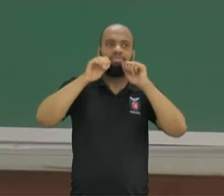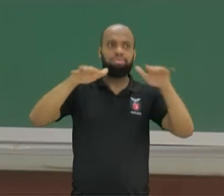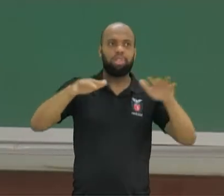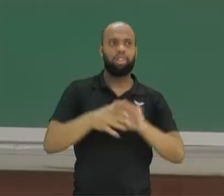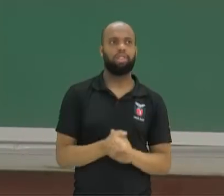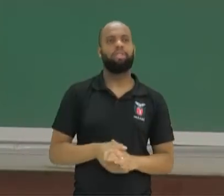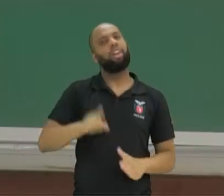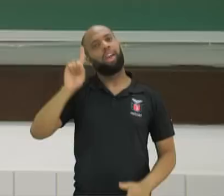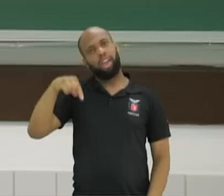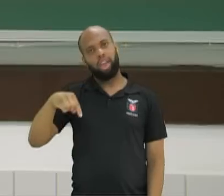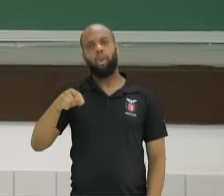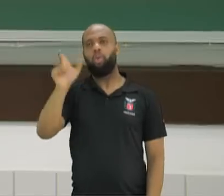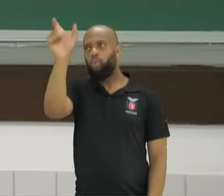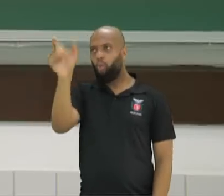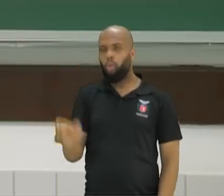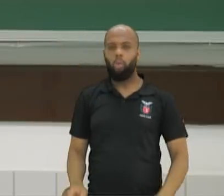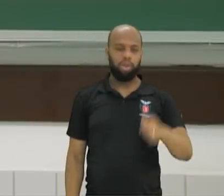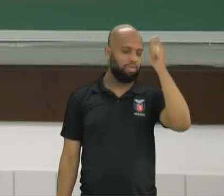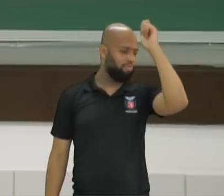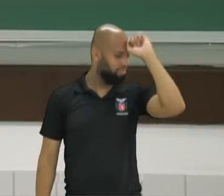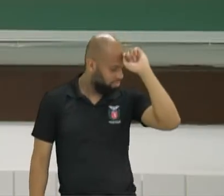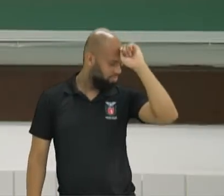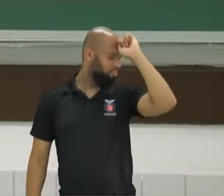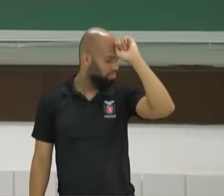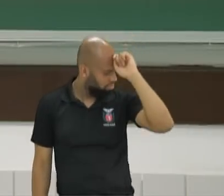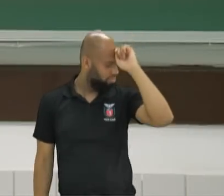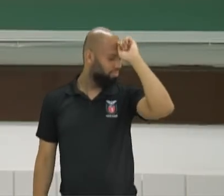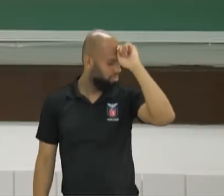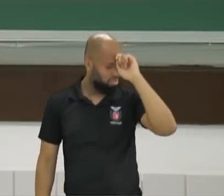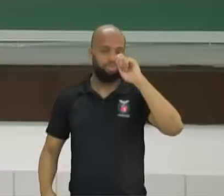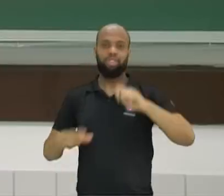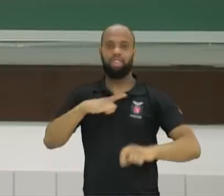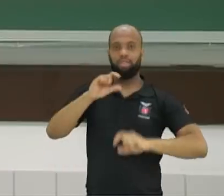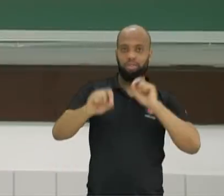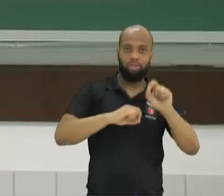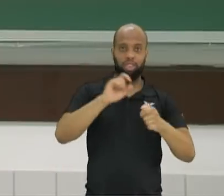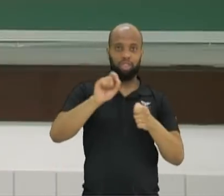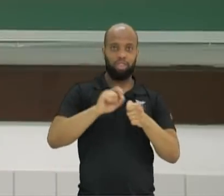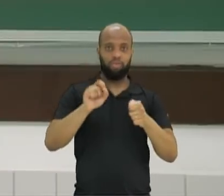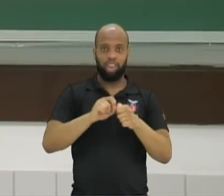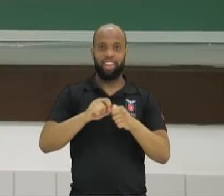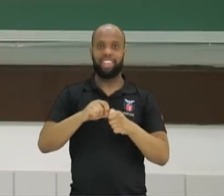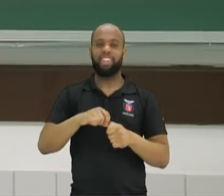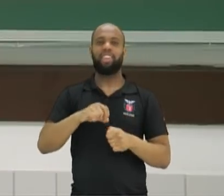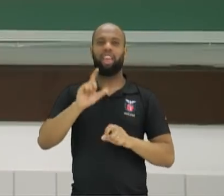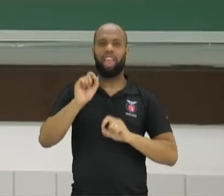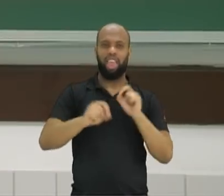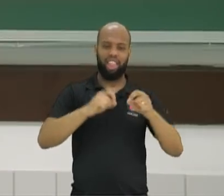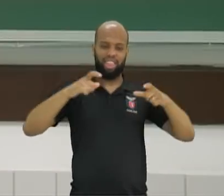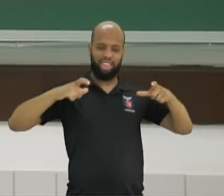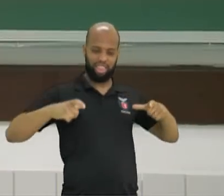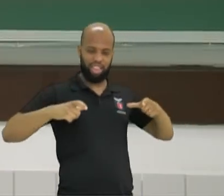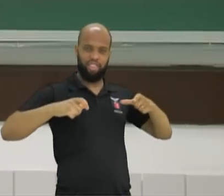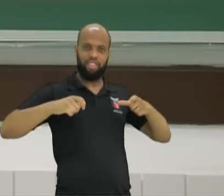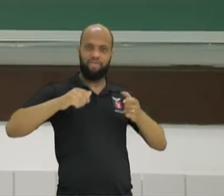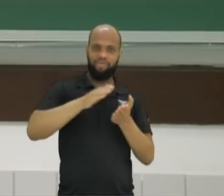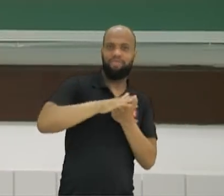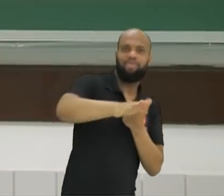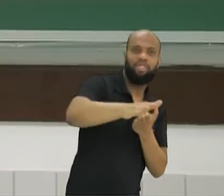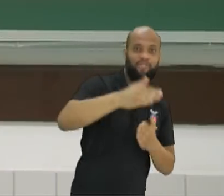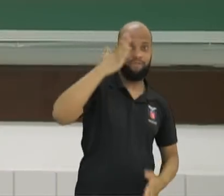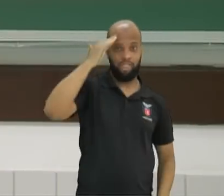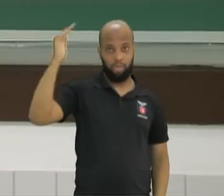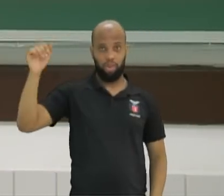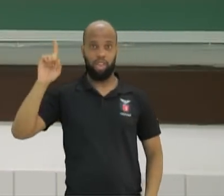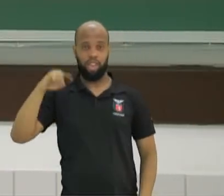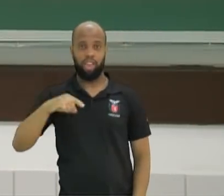80? Através do Michael Jackson, né? Quando ele lança lá aquele álbum, um dos álbuns mais conhecidos dele, que